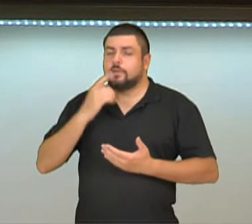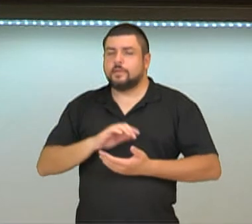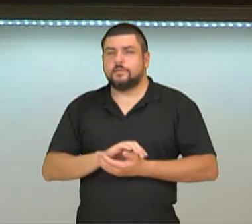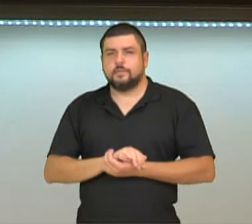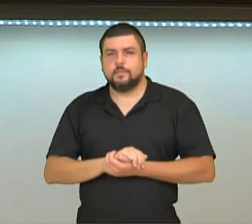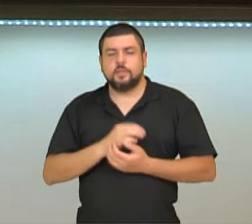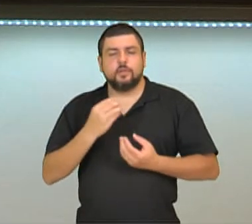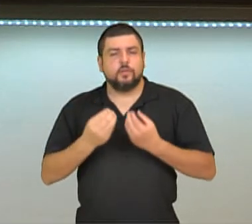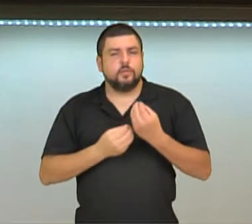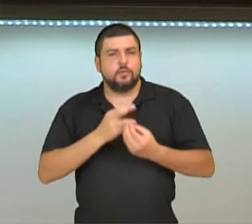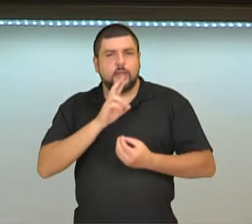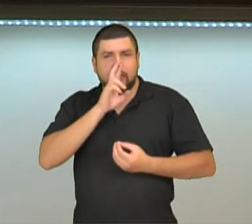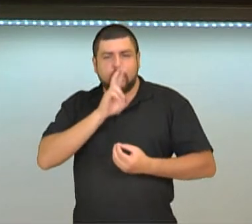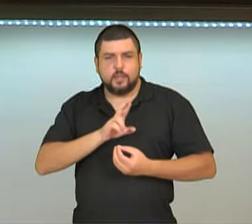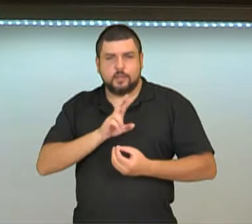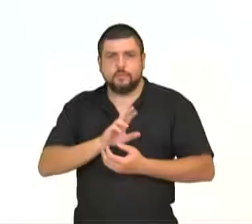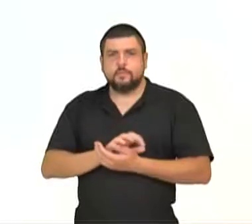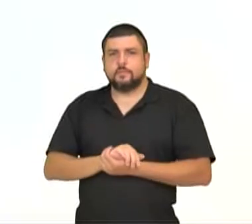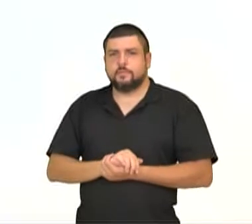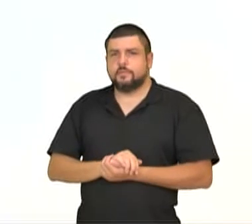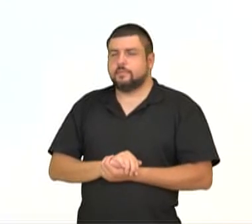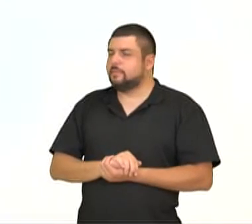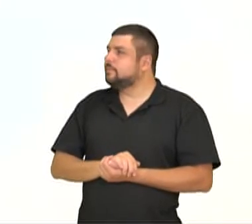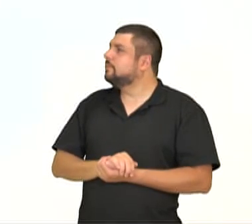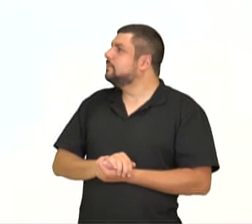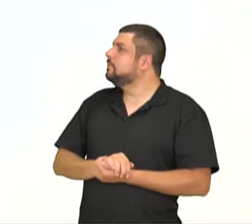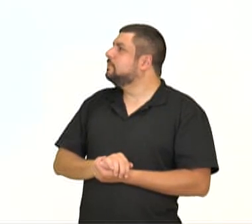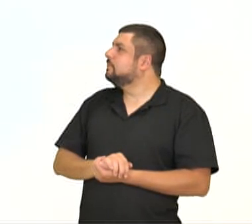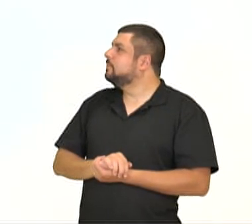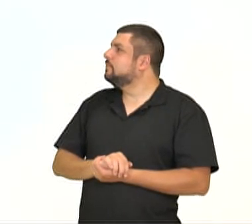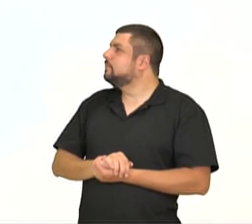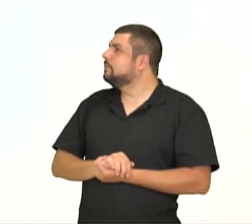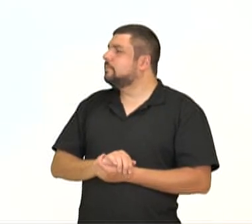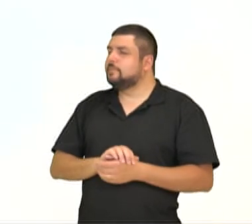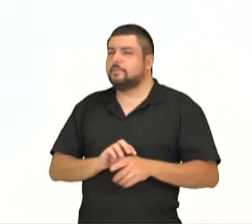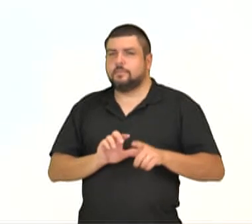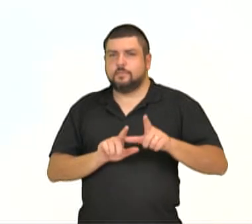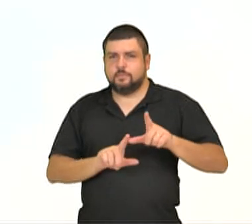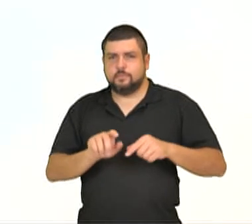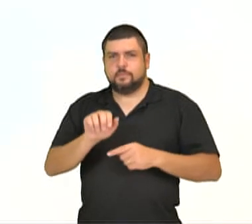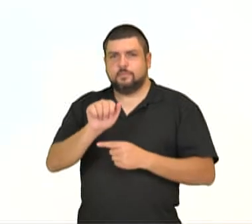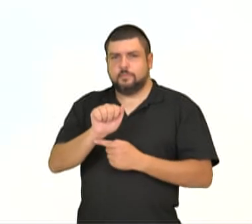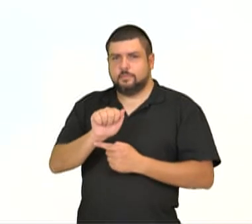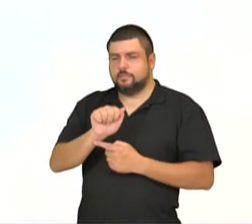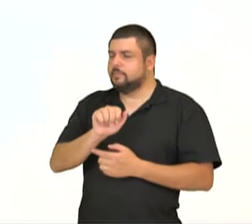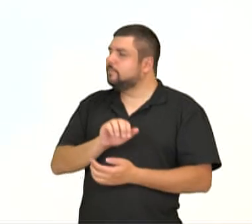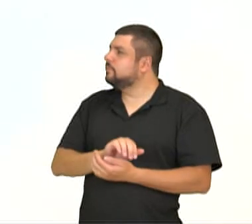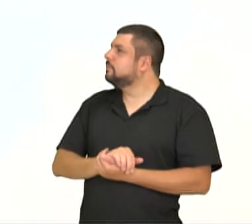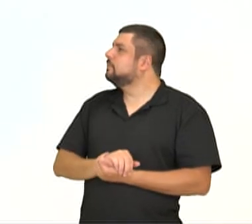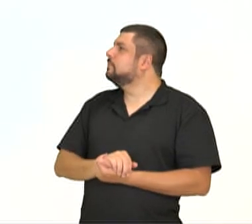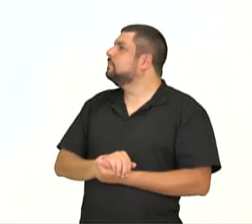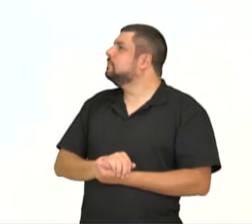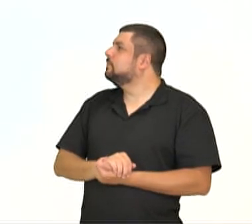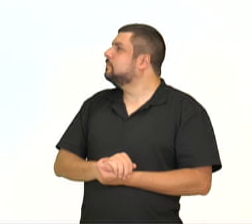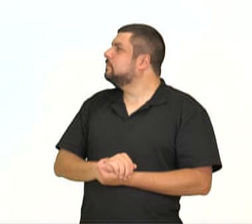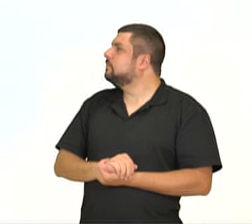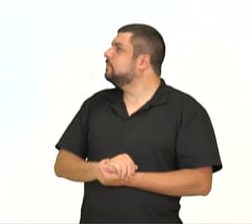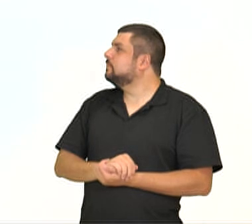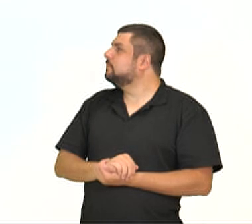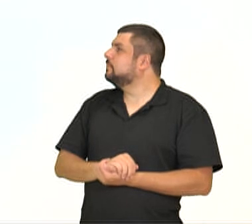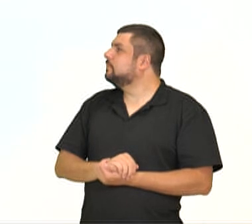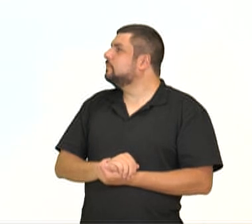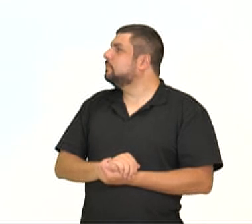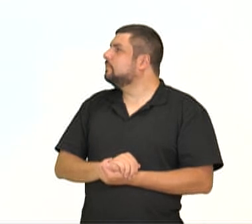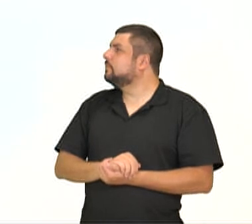Vamos ver as respostas? Aqui, letra A. Espere aqui.